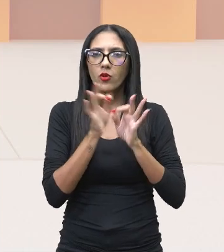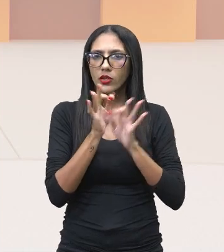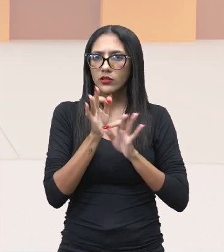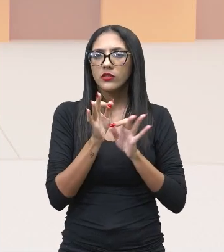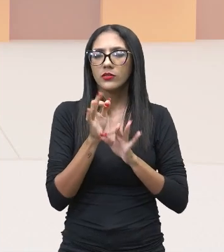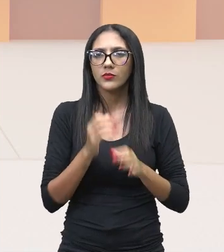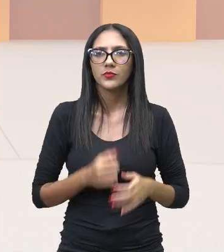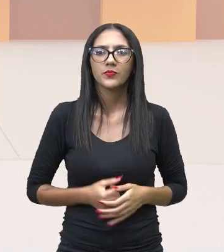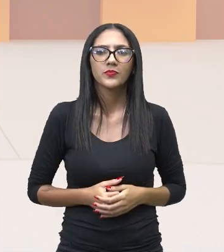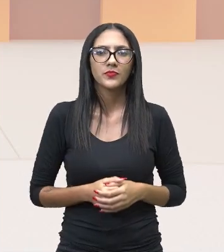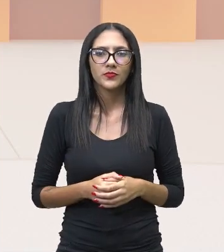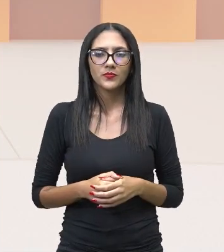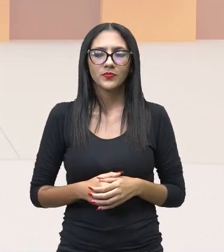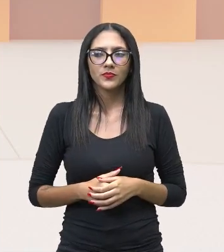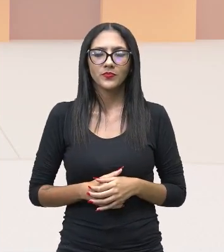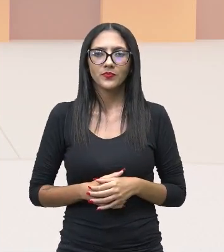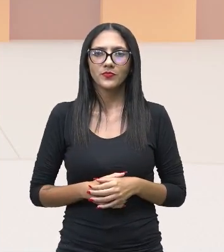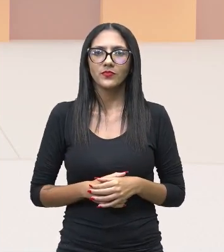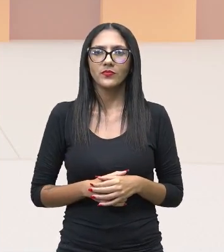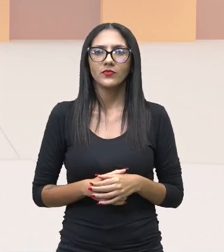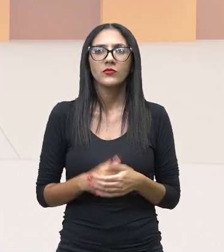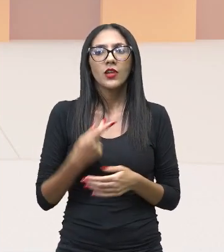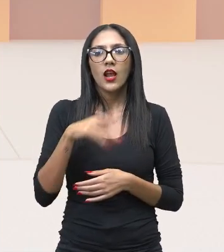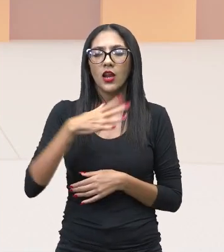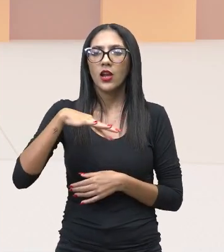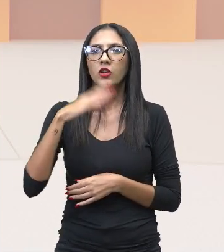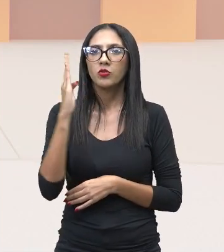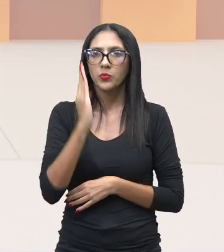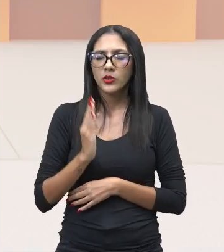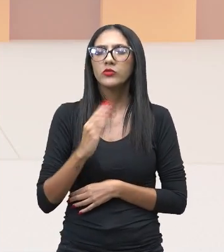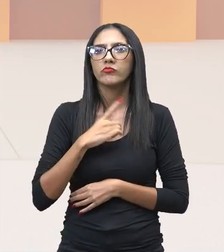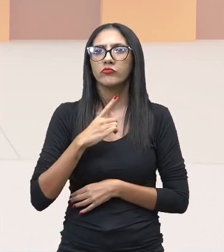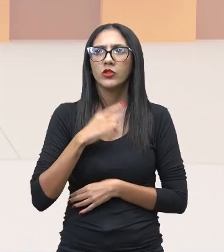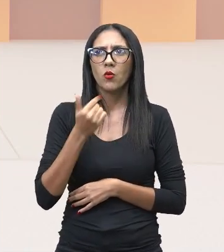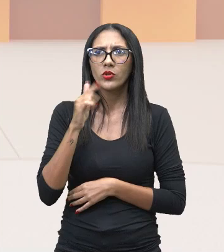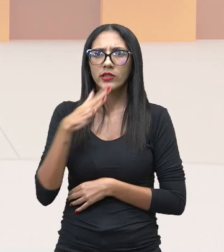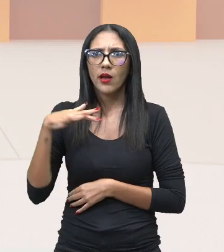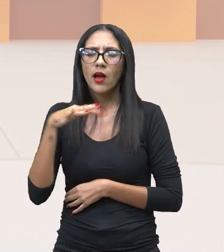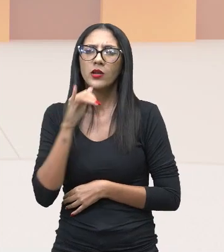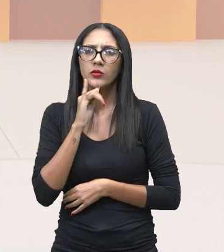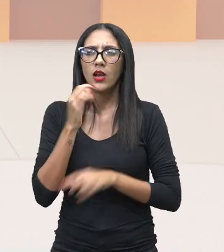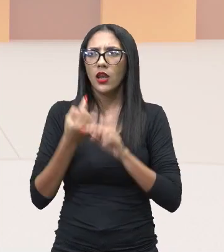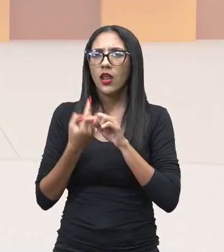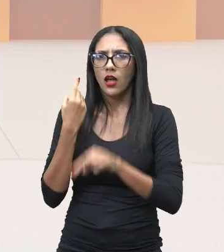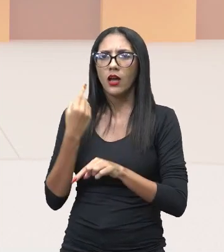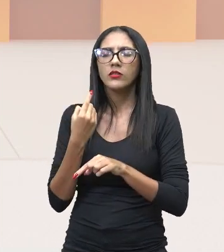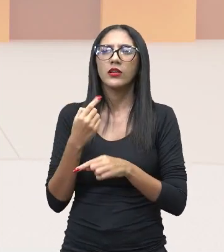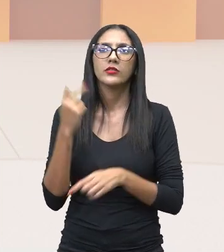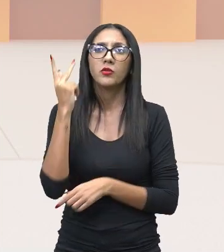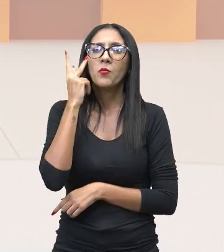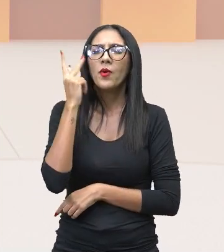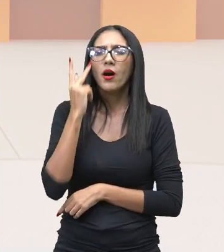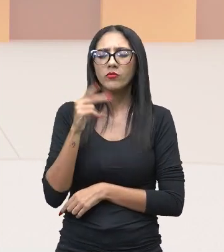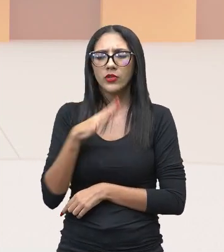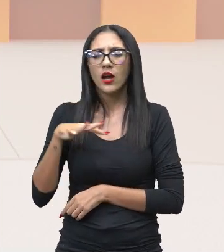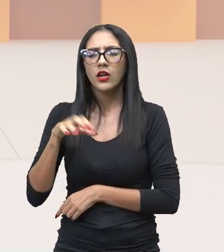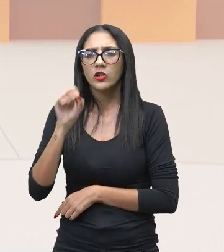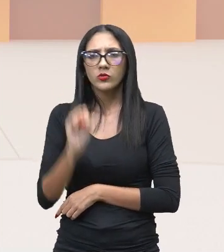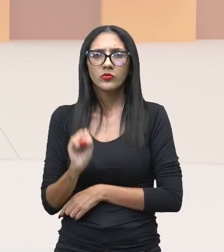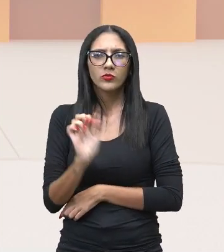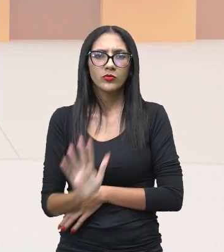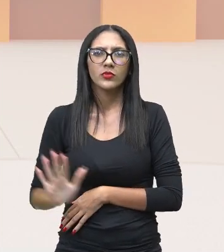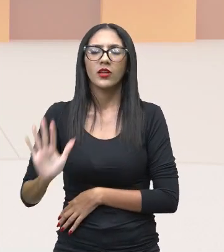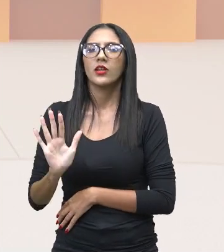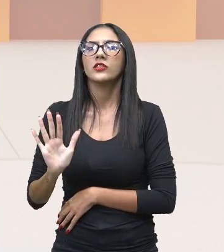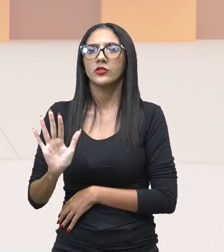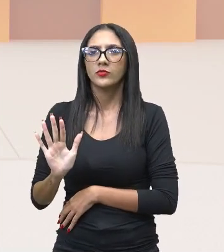você tem no território brasileiro áreas muito desenvolvidas, né? Lá na década de 60, São Paulo, o sudeste brasileiro de maneira